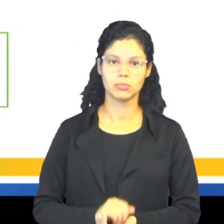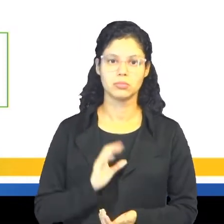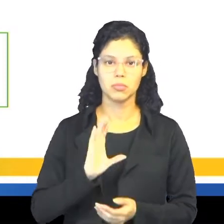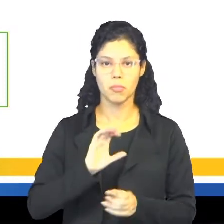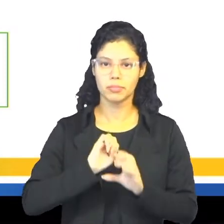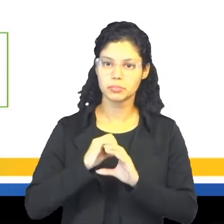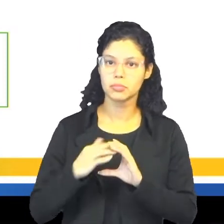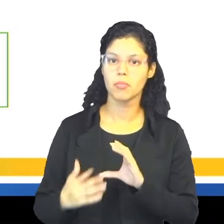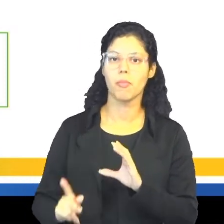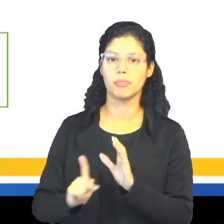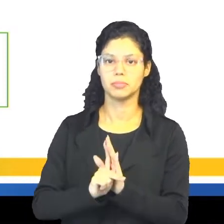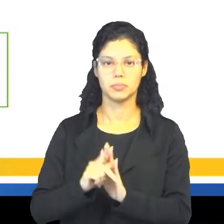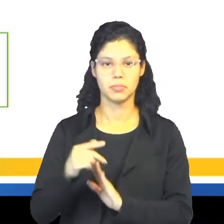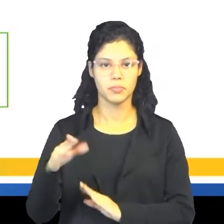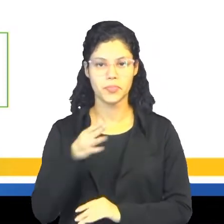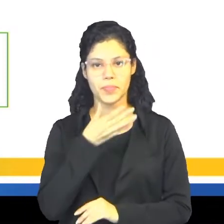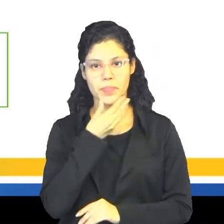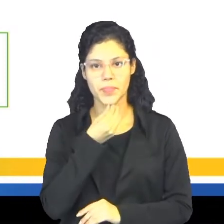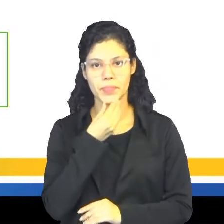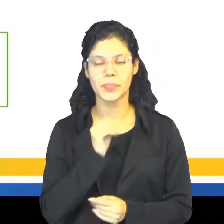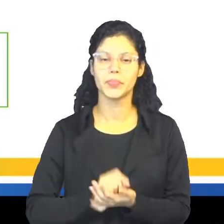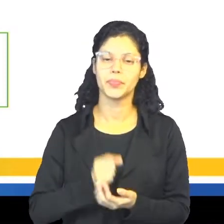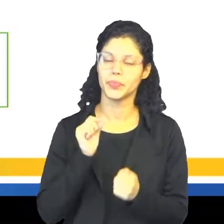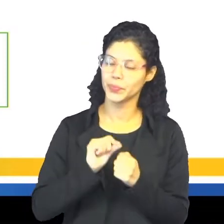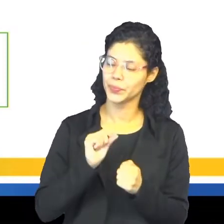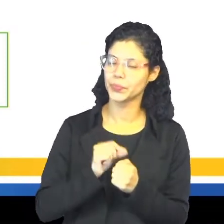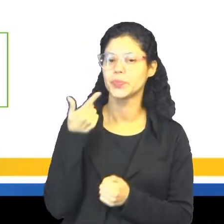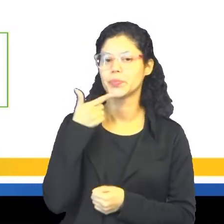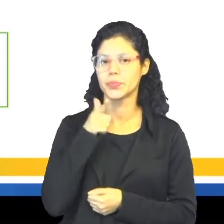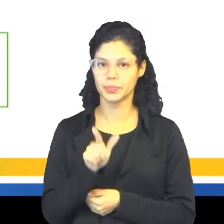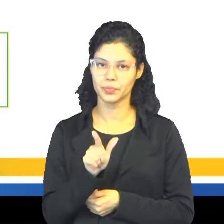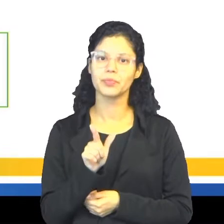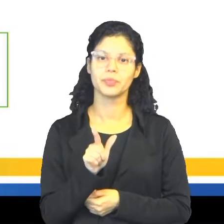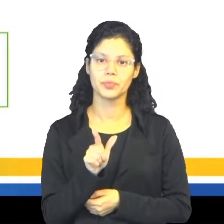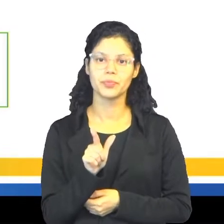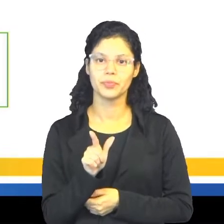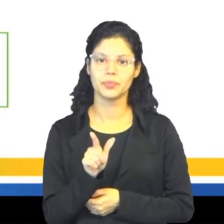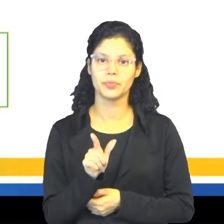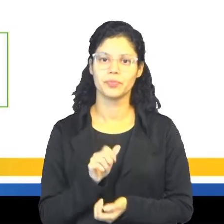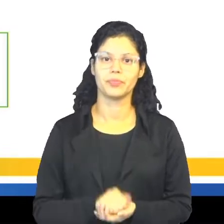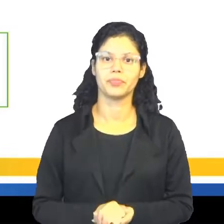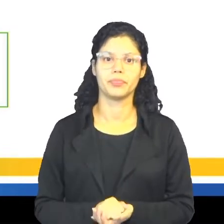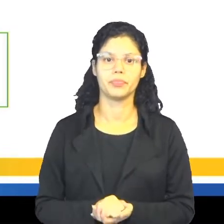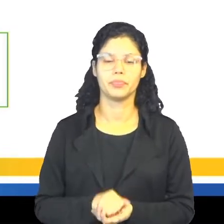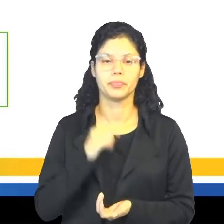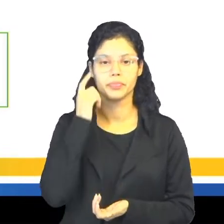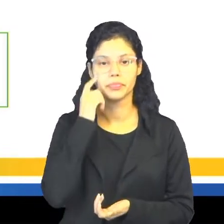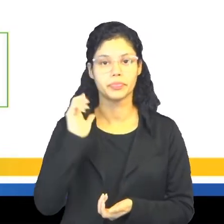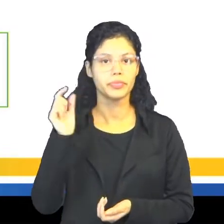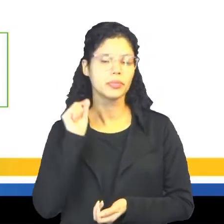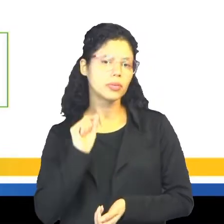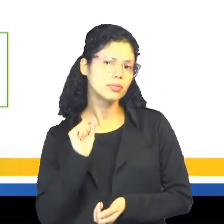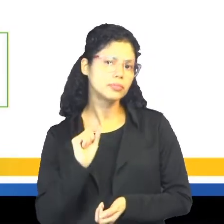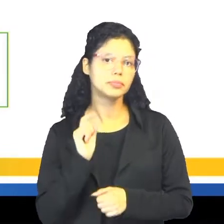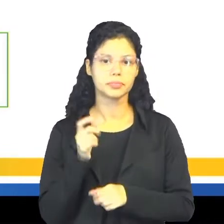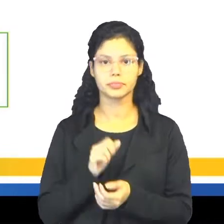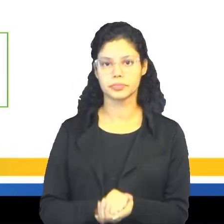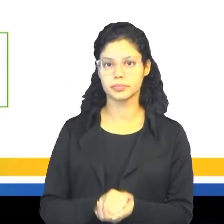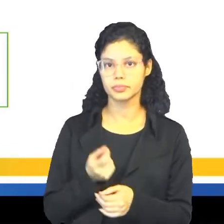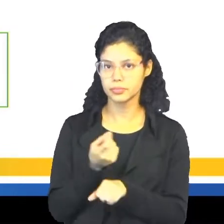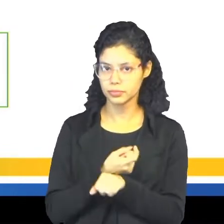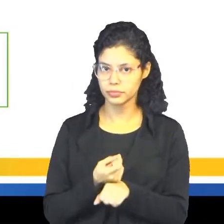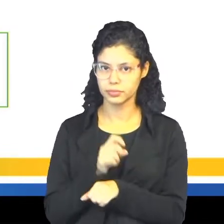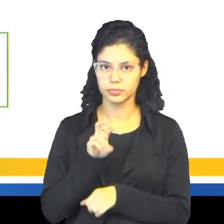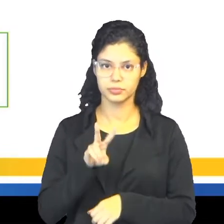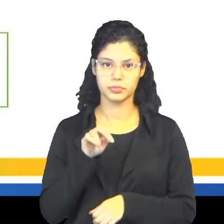a característica daquele homem ali tá bom ele fez o que ele salvou a criança isso aí é ação Então deixa eu perguntar que é o adjetivo é essa palavra